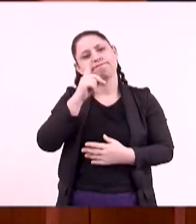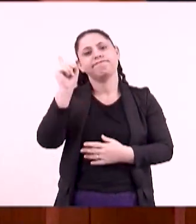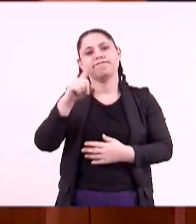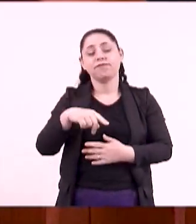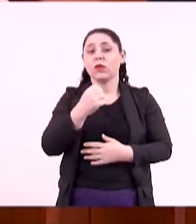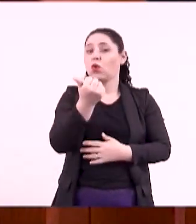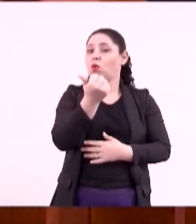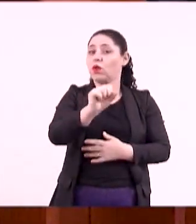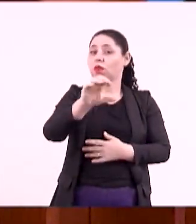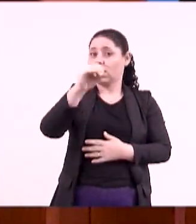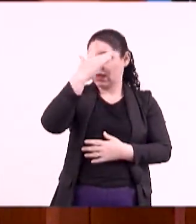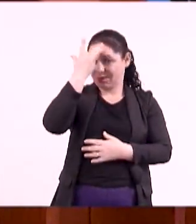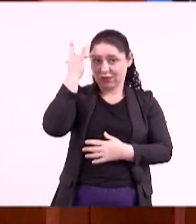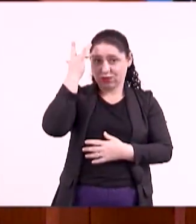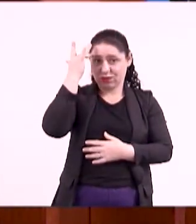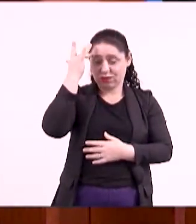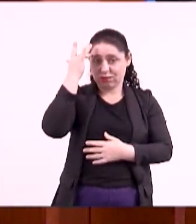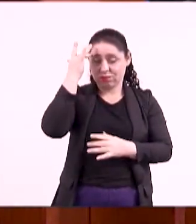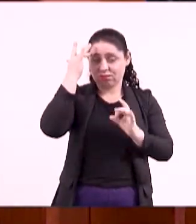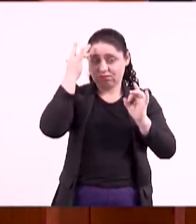era 80 pessoas.